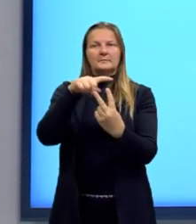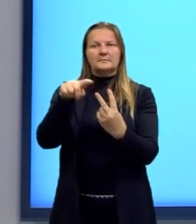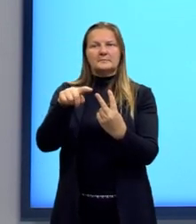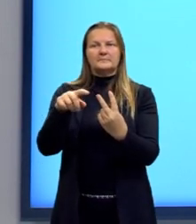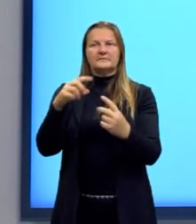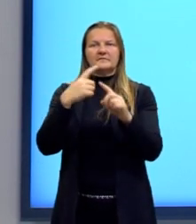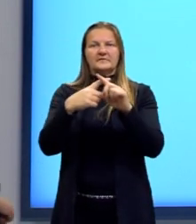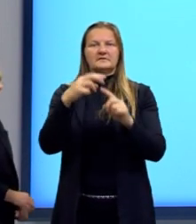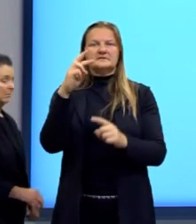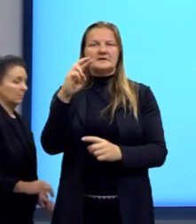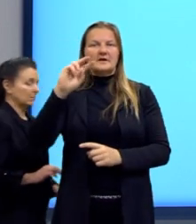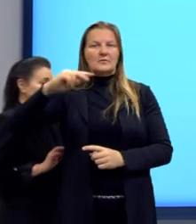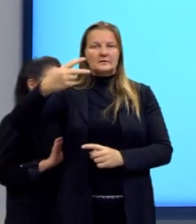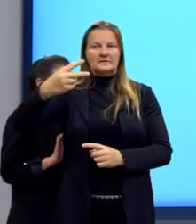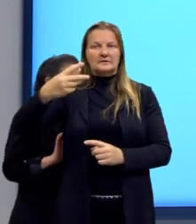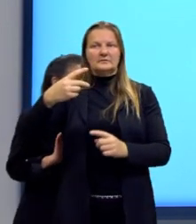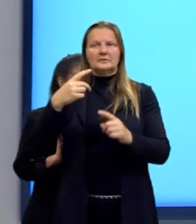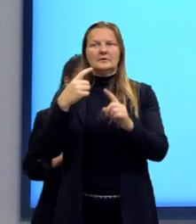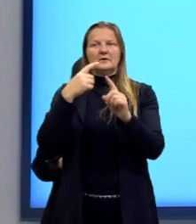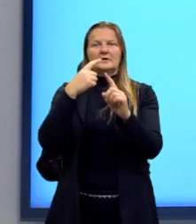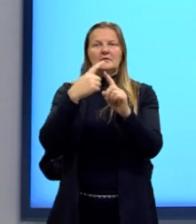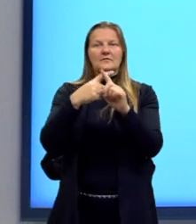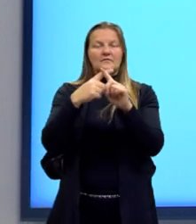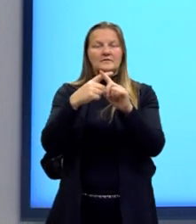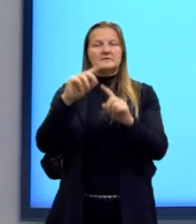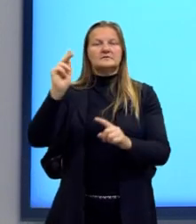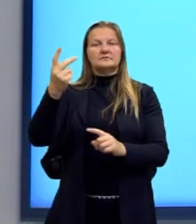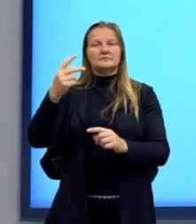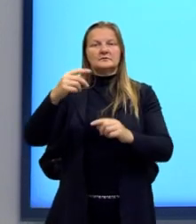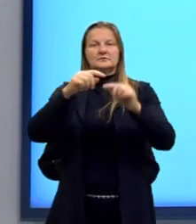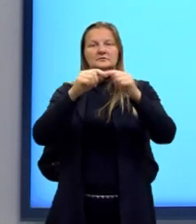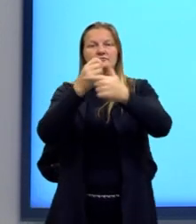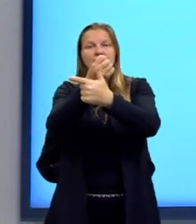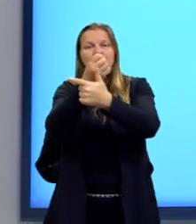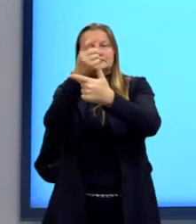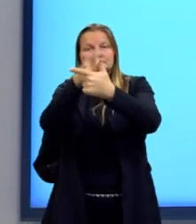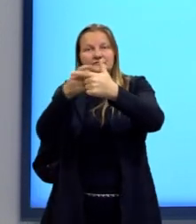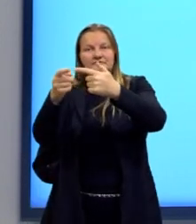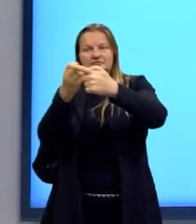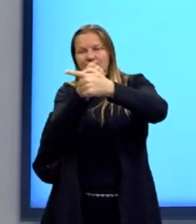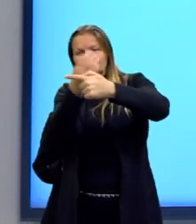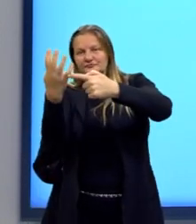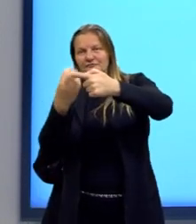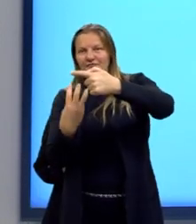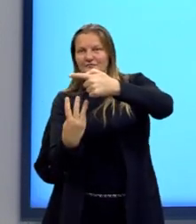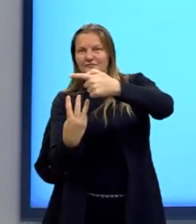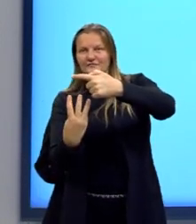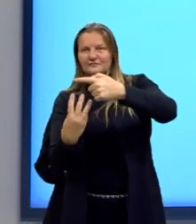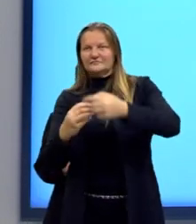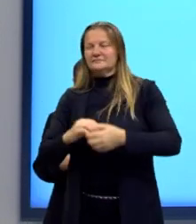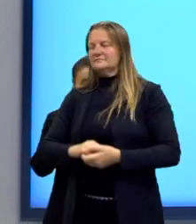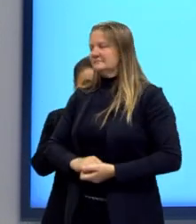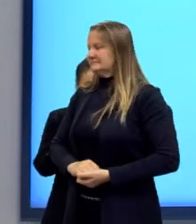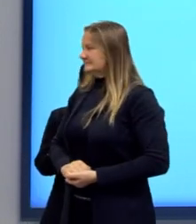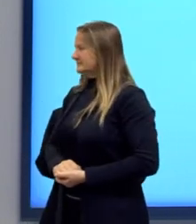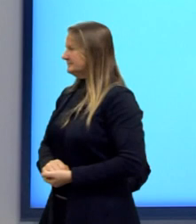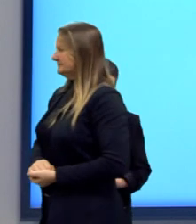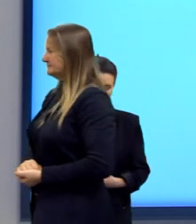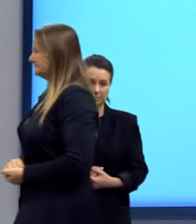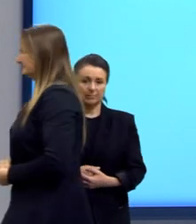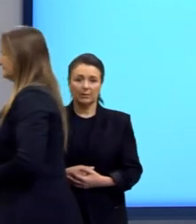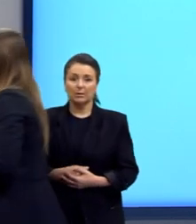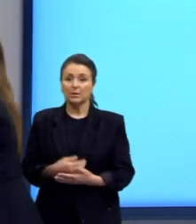pi vezes R ao quadrado vezes altura tudo dividido por 3 tá quando a gente estuda